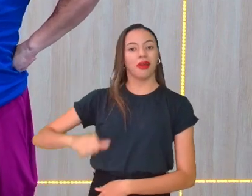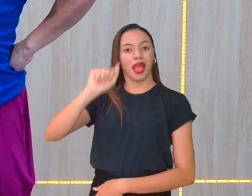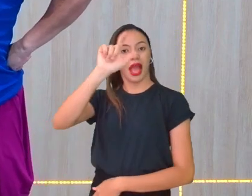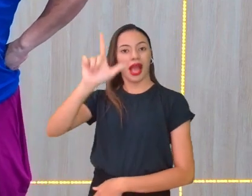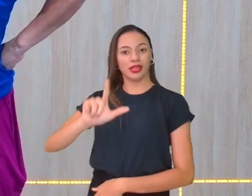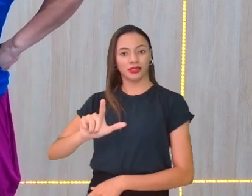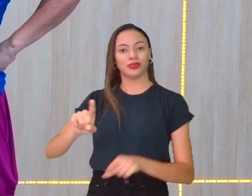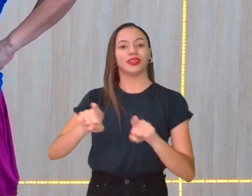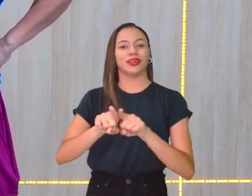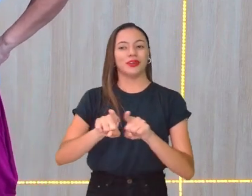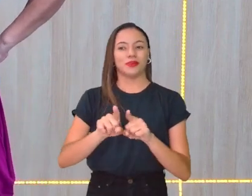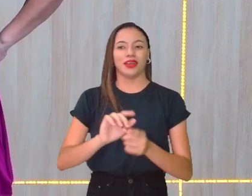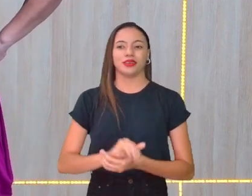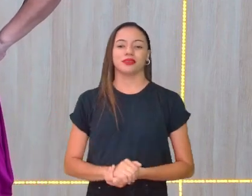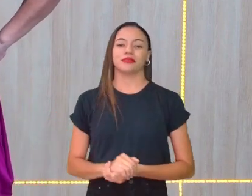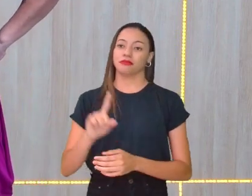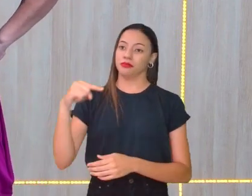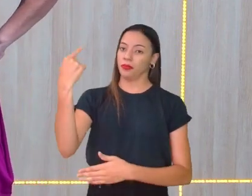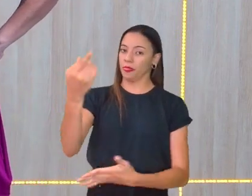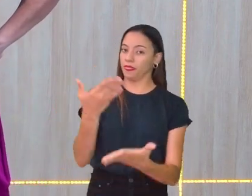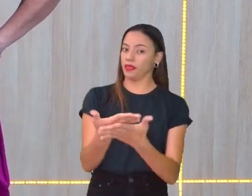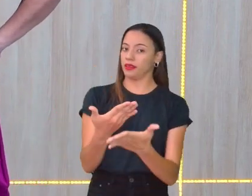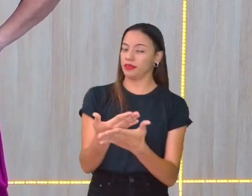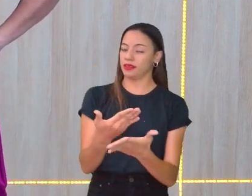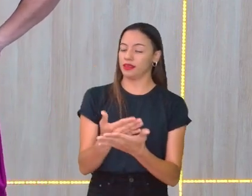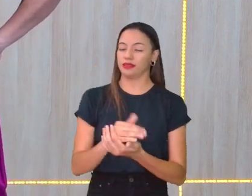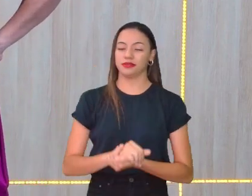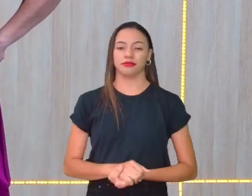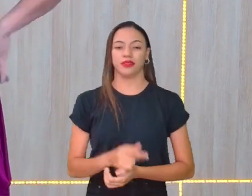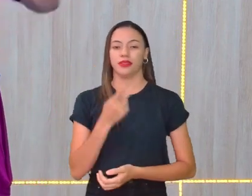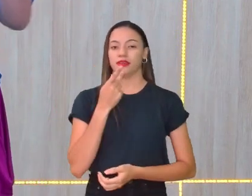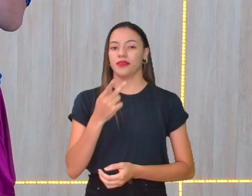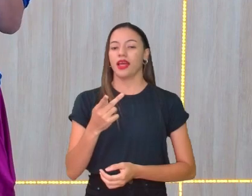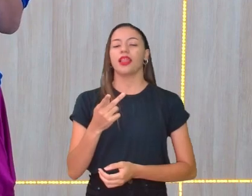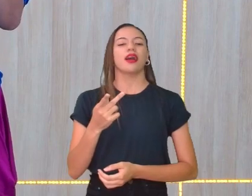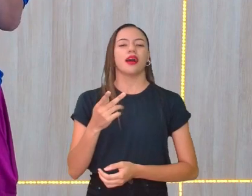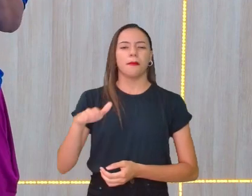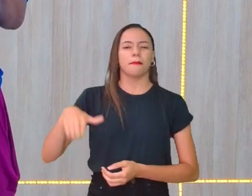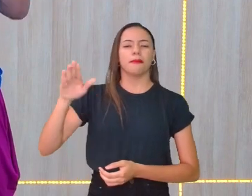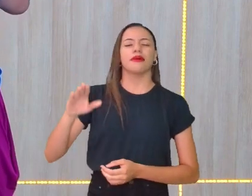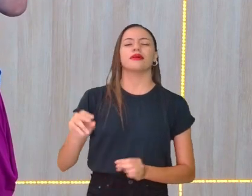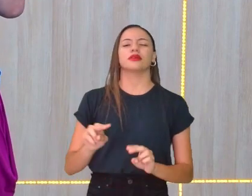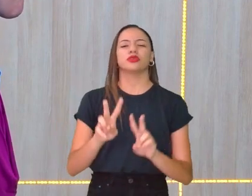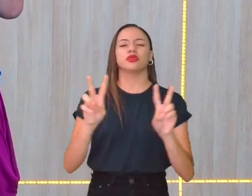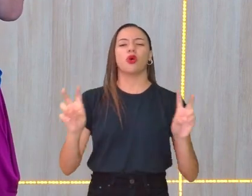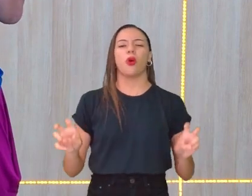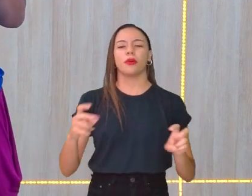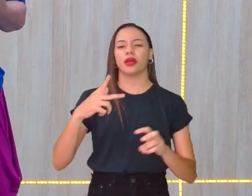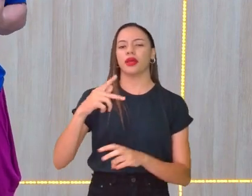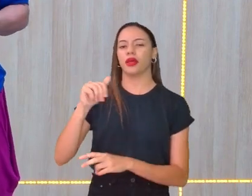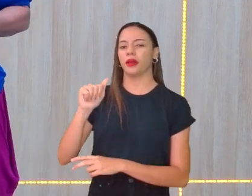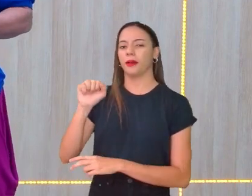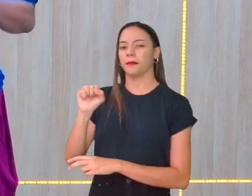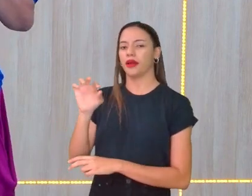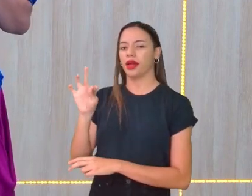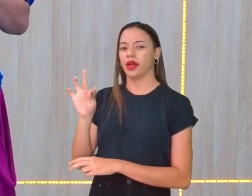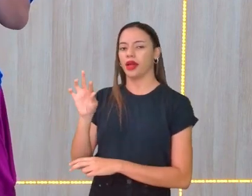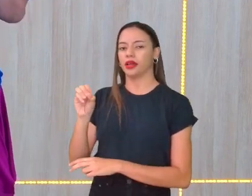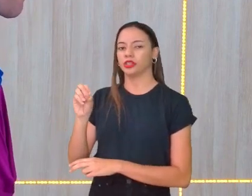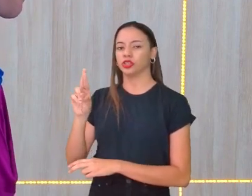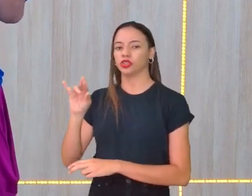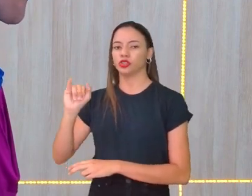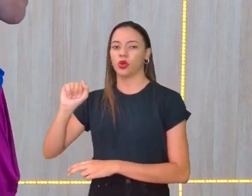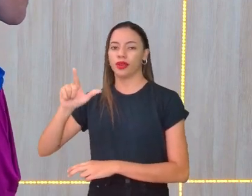encarnado, e na próxima aula a gente vai falar mais sobre o pastoril e